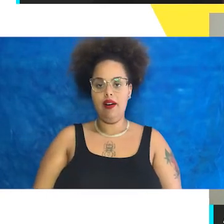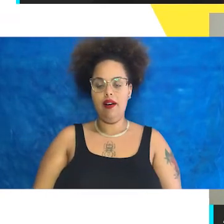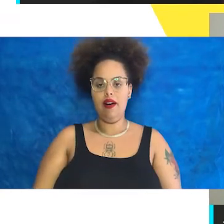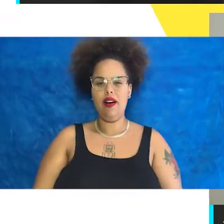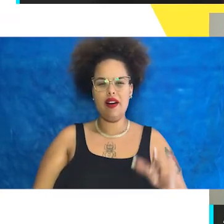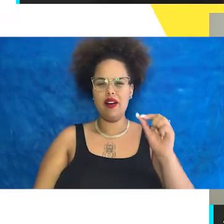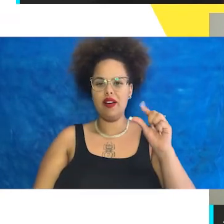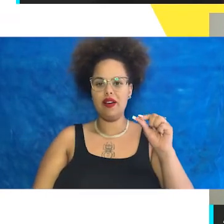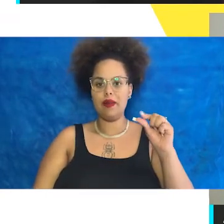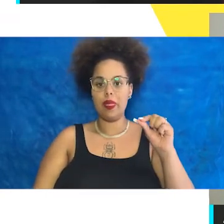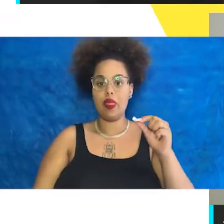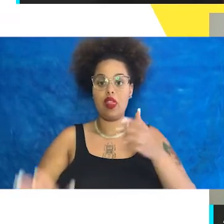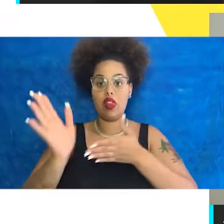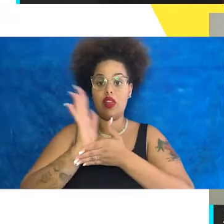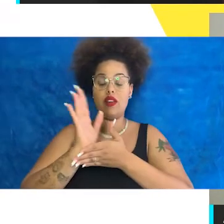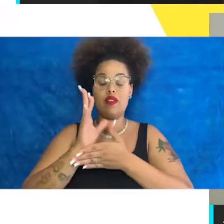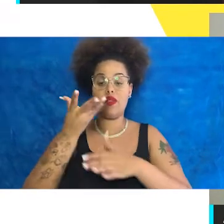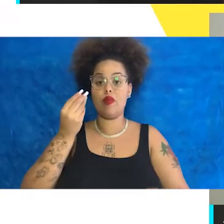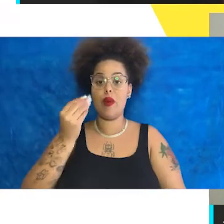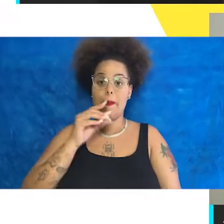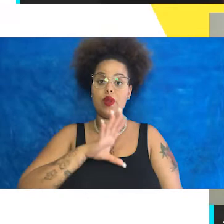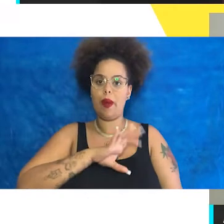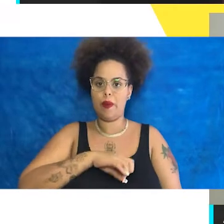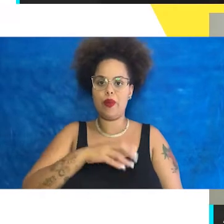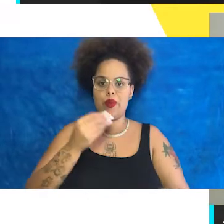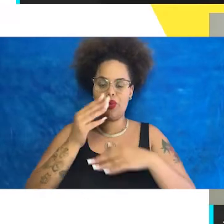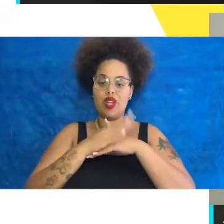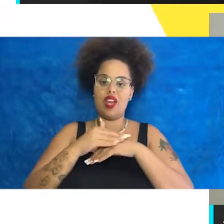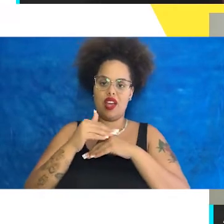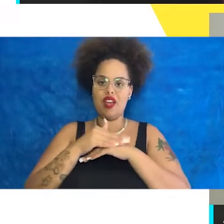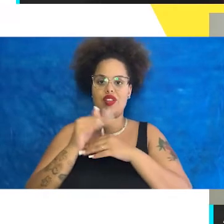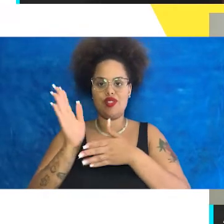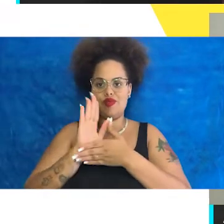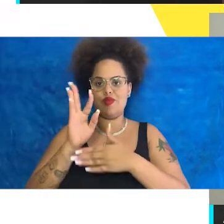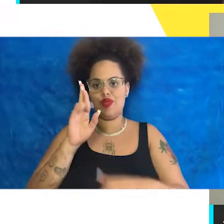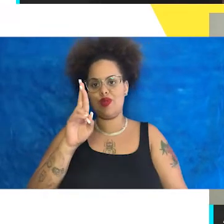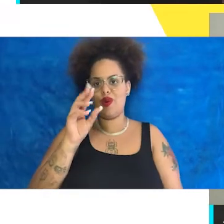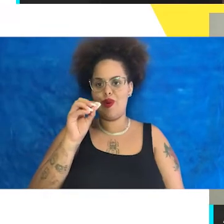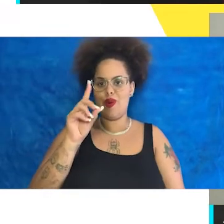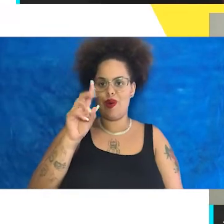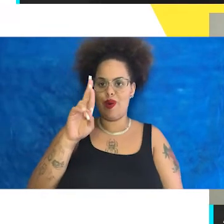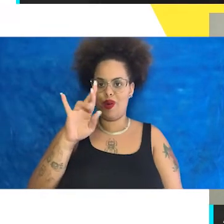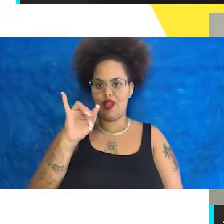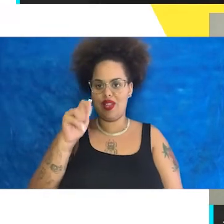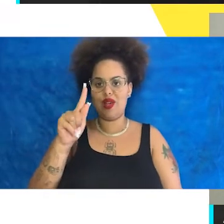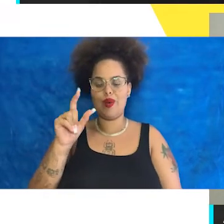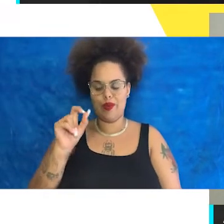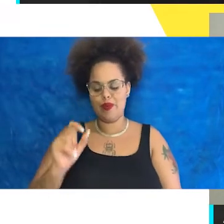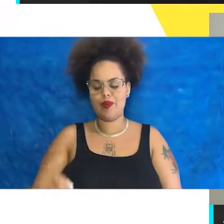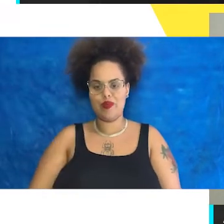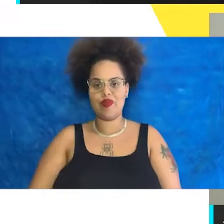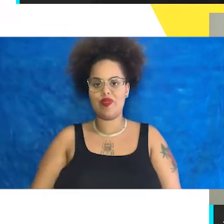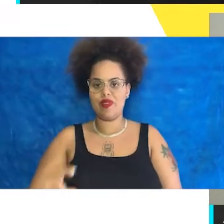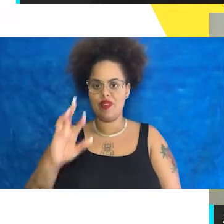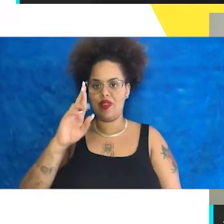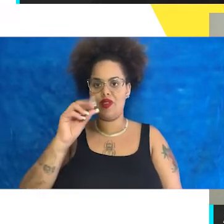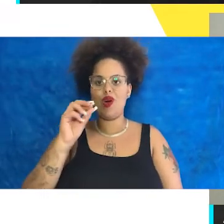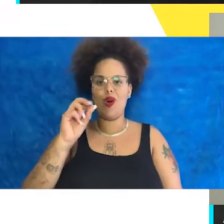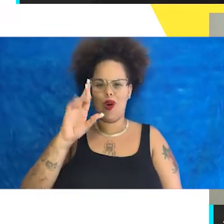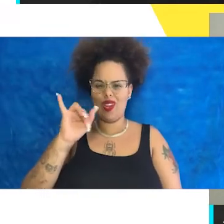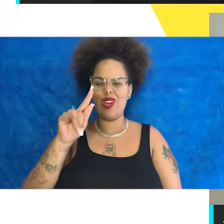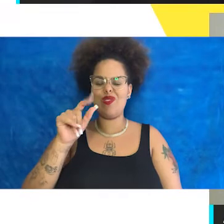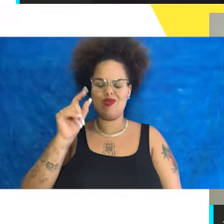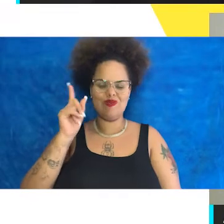Oi? Filme muito amor, assim. Eu tenho muito carinho por esses filmes do Rodrigo. Sim. Não, o Rodrigo é fera